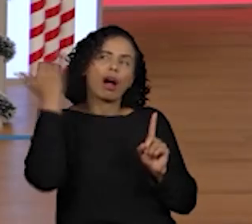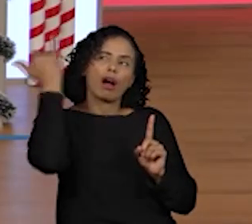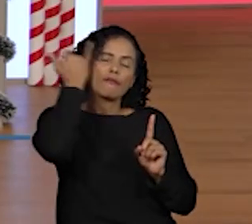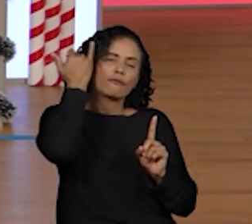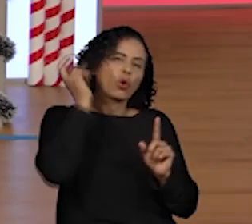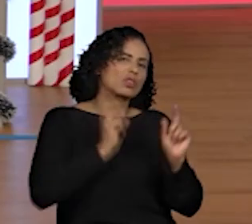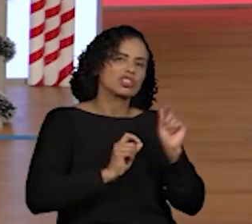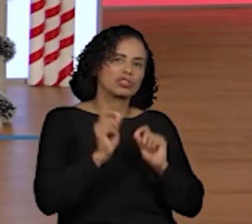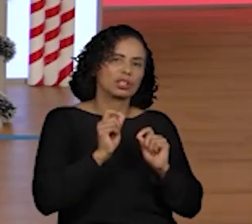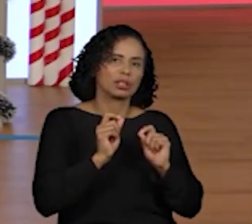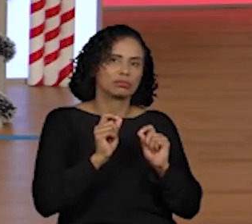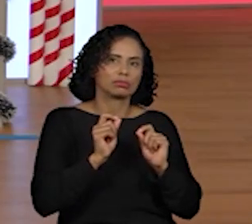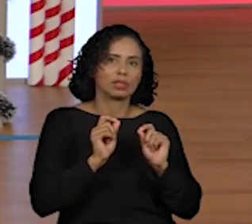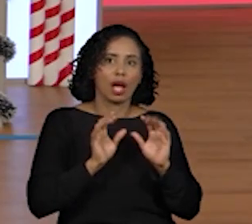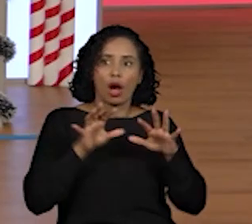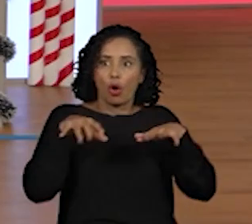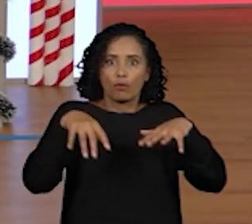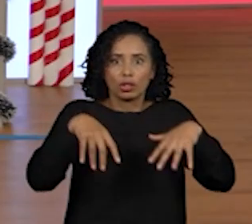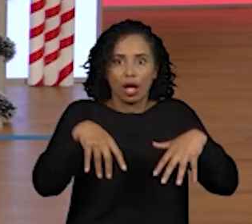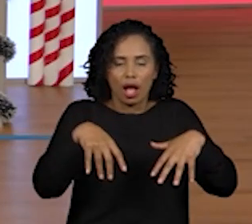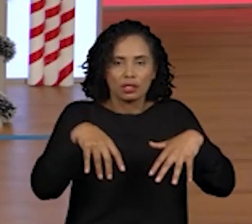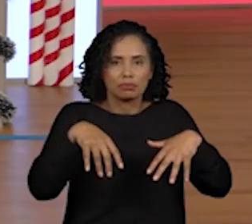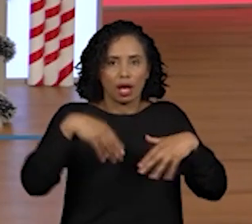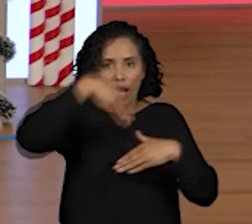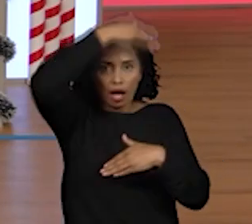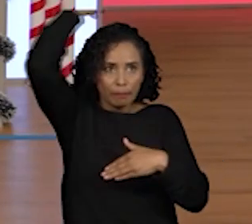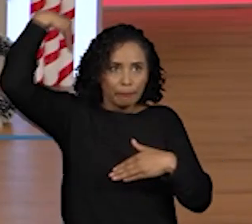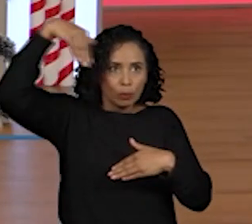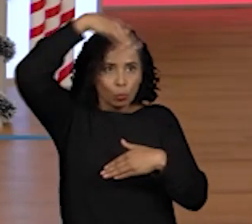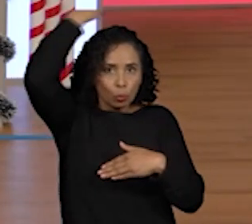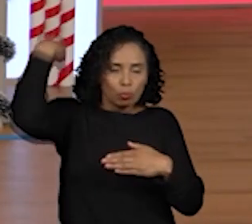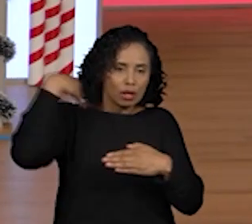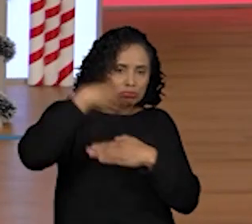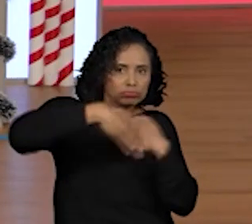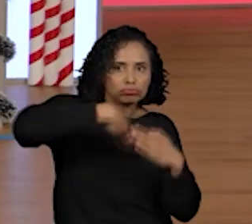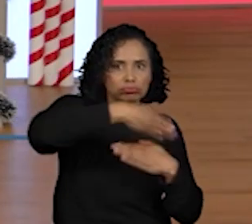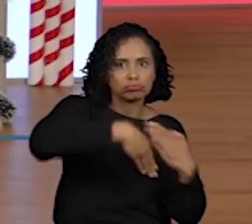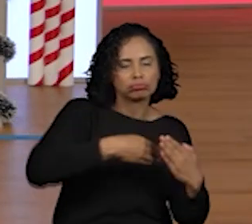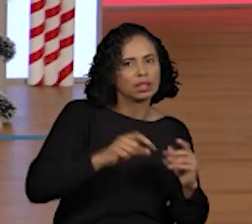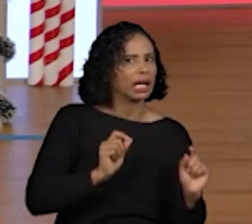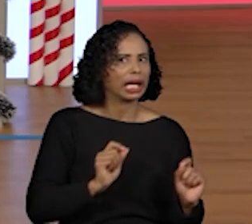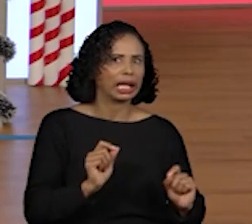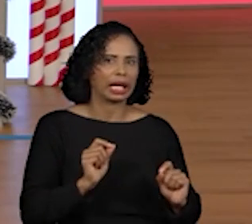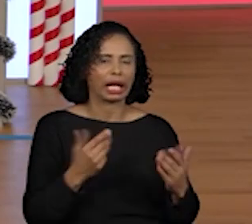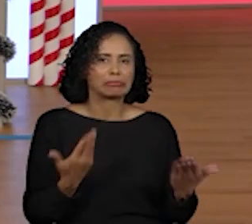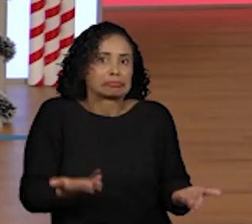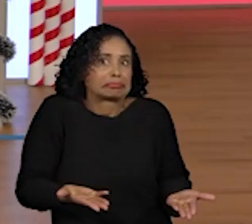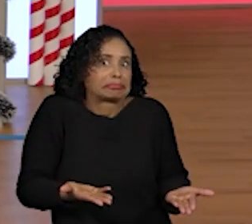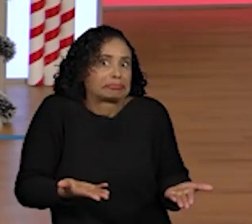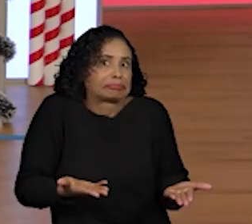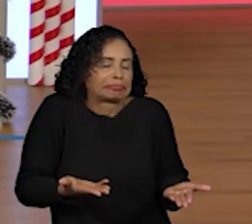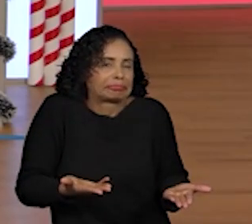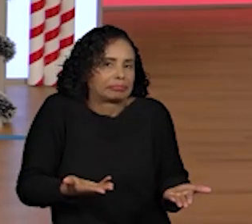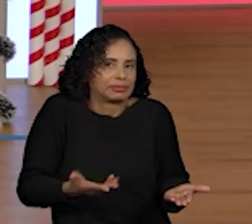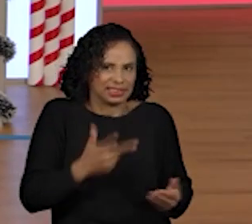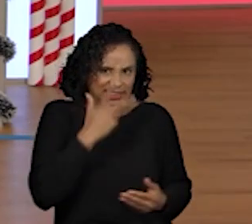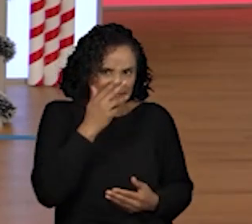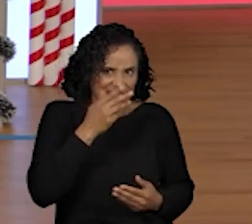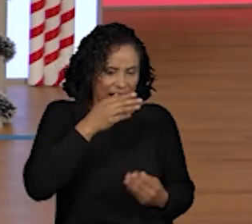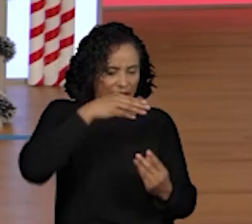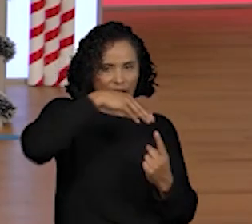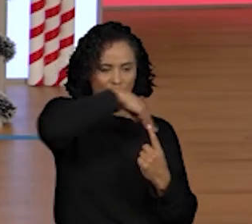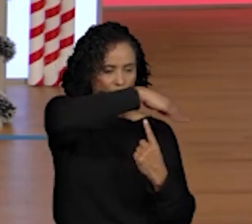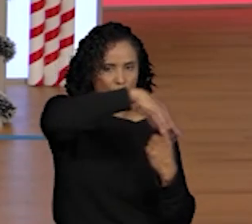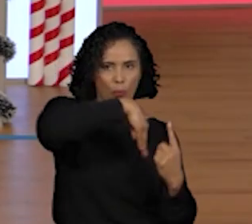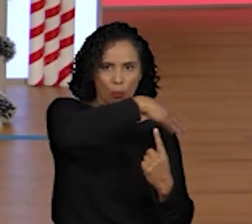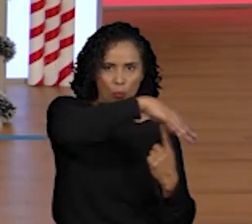Agnaldo, era o Agnaldo, era a múmia. Era o Agnaldo que estava mumificado, se comunicando com seu amigo, seu